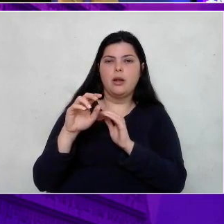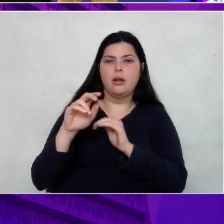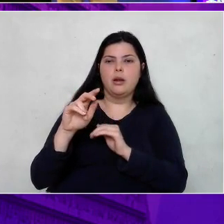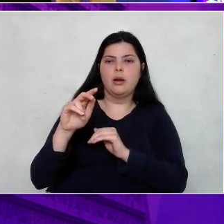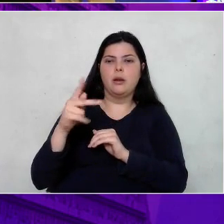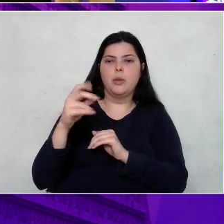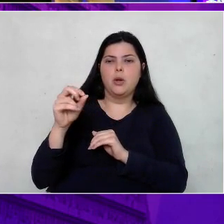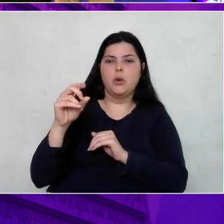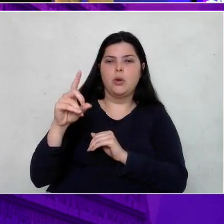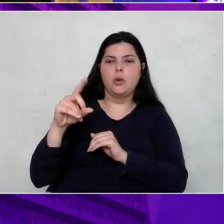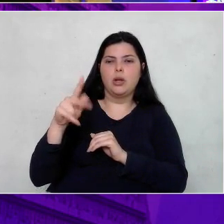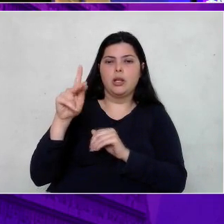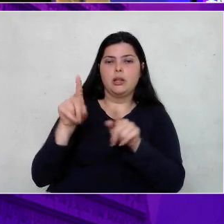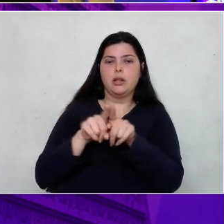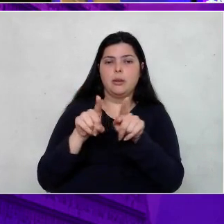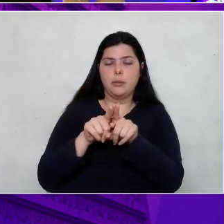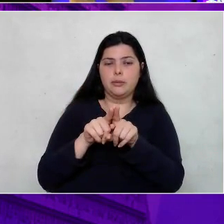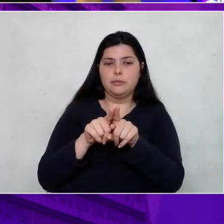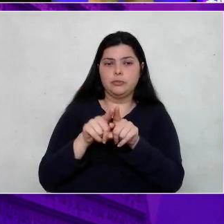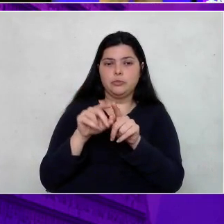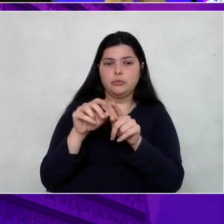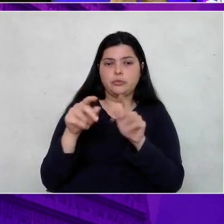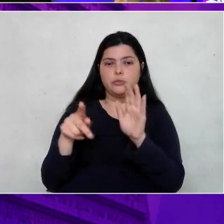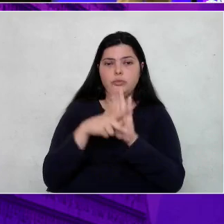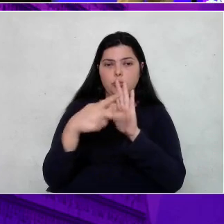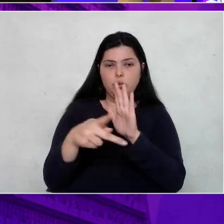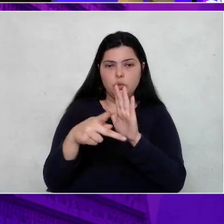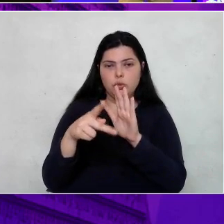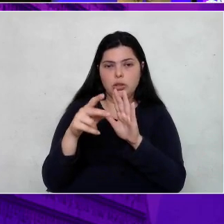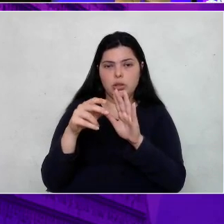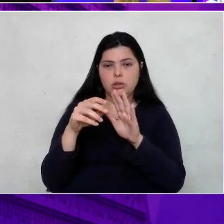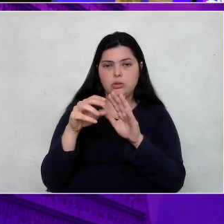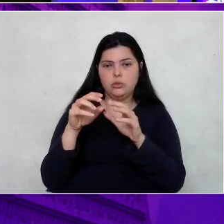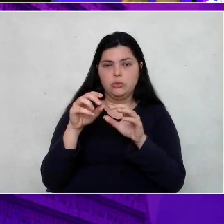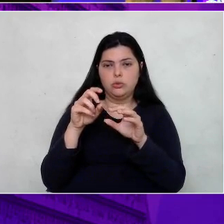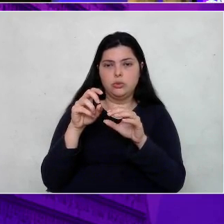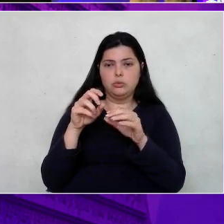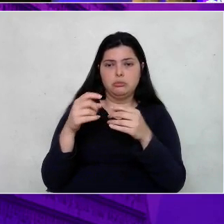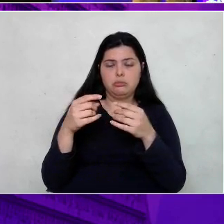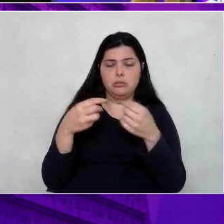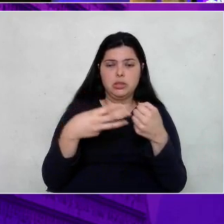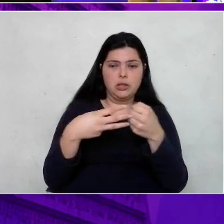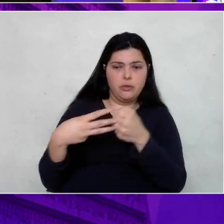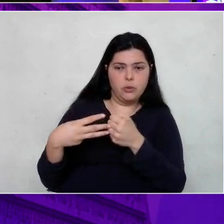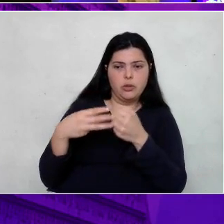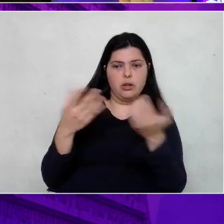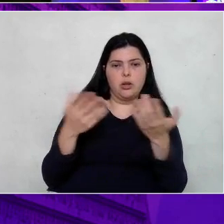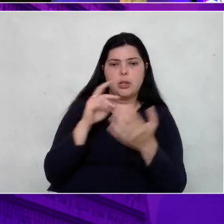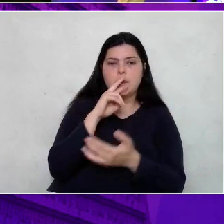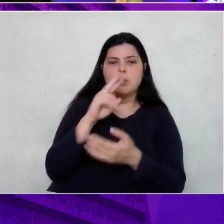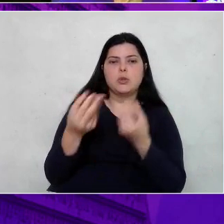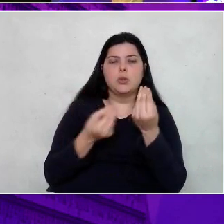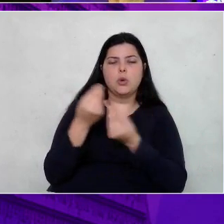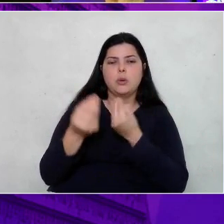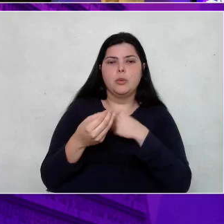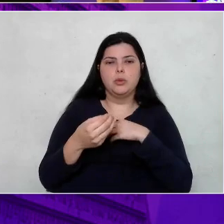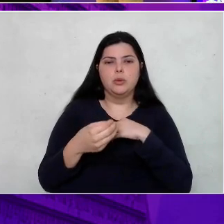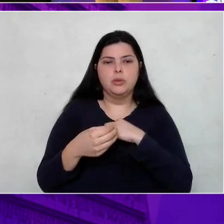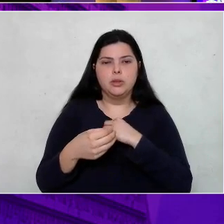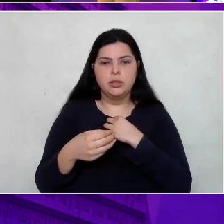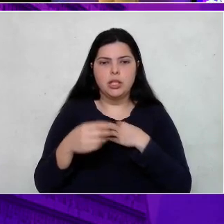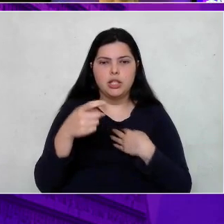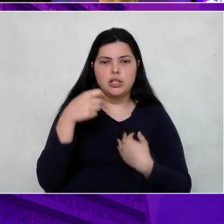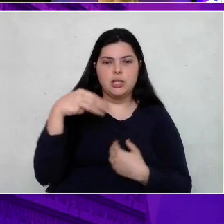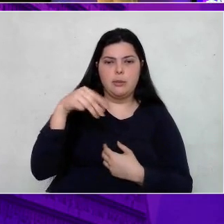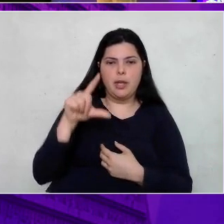do seu servidor e aí o servidor responde. E aí, nesse caso da Twilio, a gente tem que responder num formato que é aquele XML, que a gente